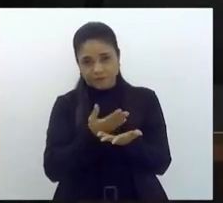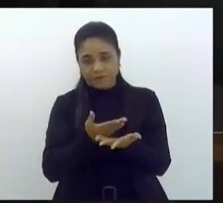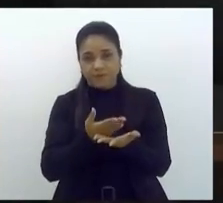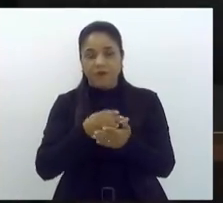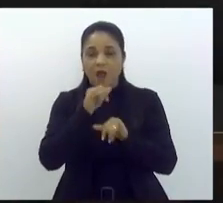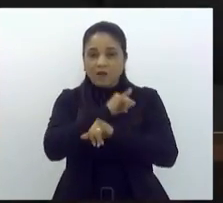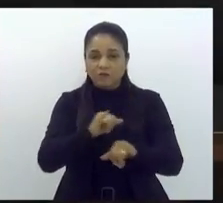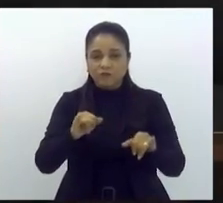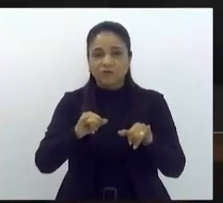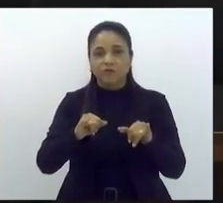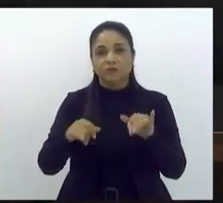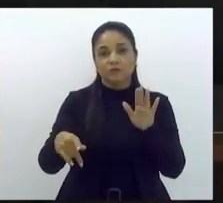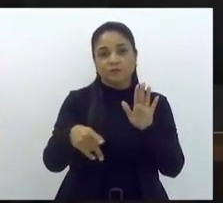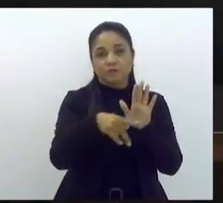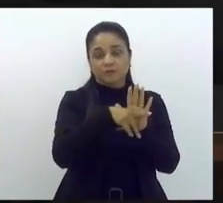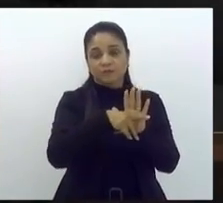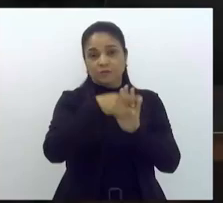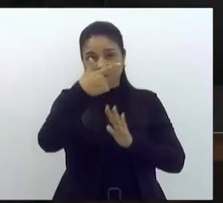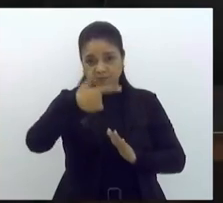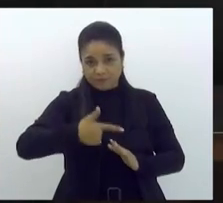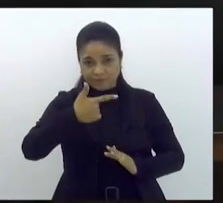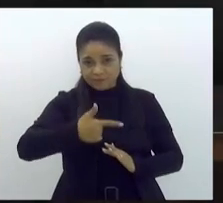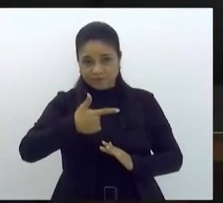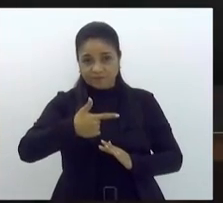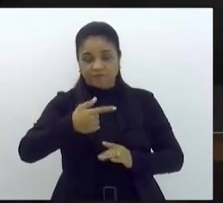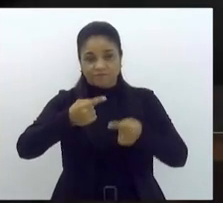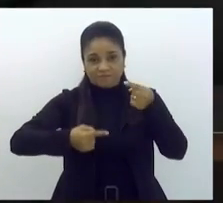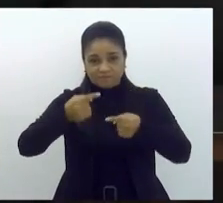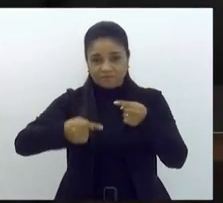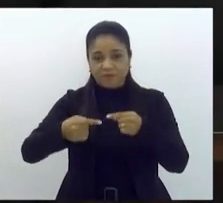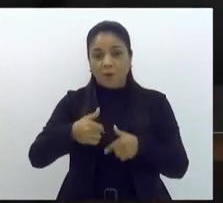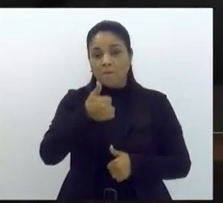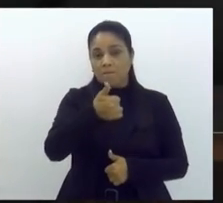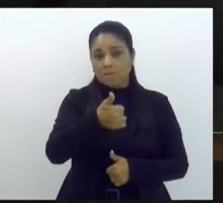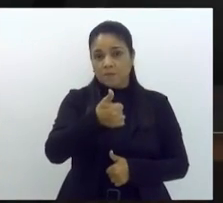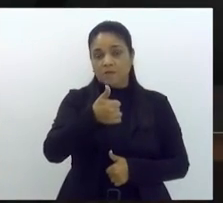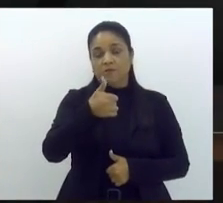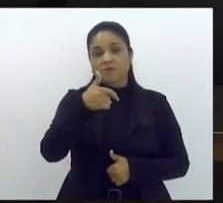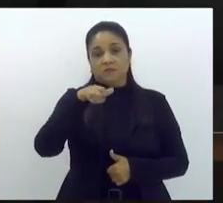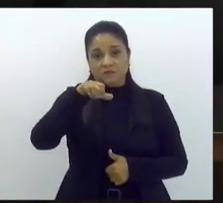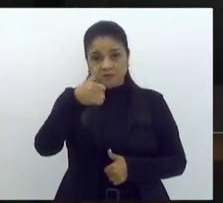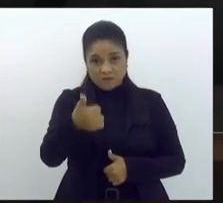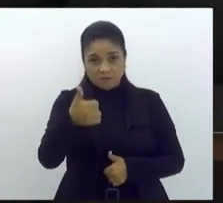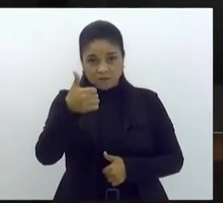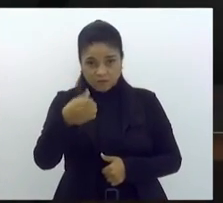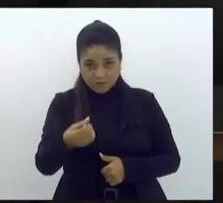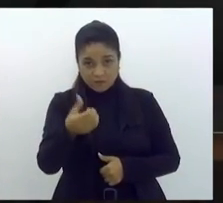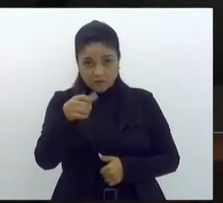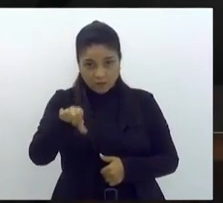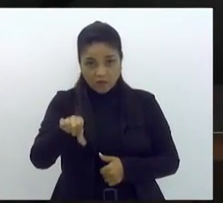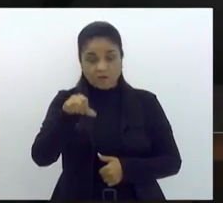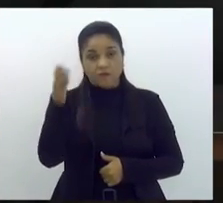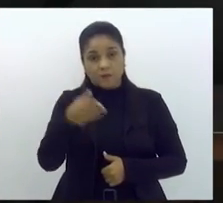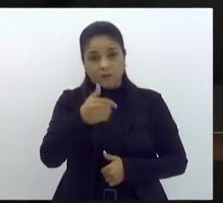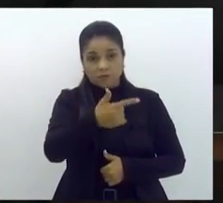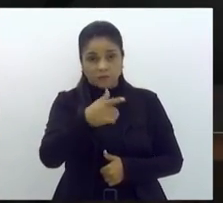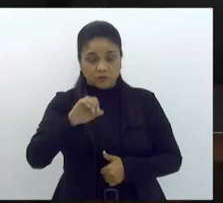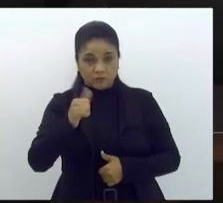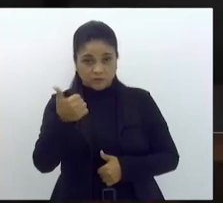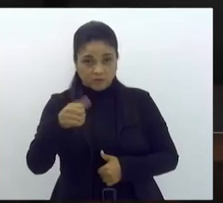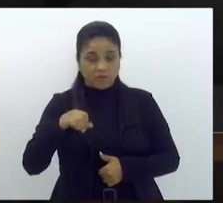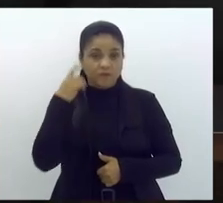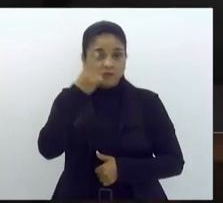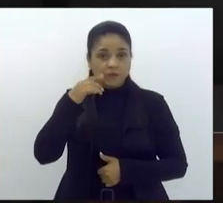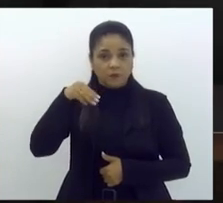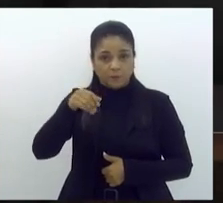anuncio em segunda discussão projeto de lei número 1169 2019 autoria do deputado Carlos Mickey